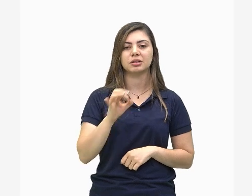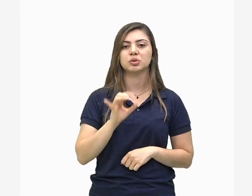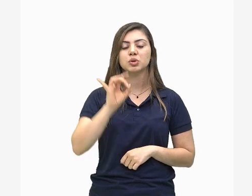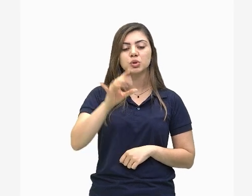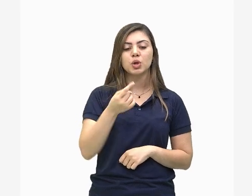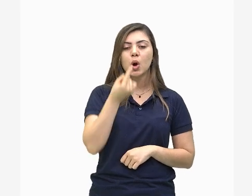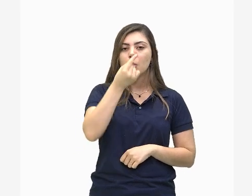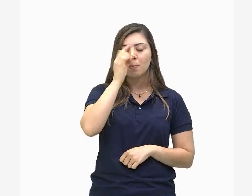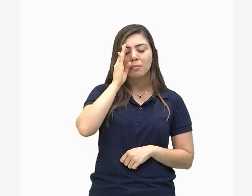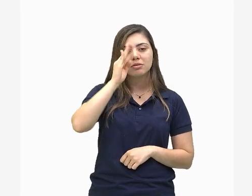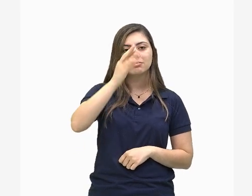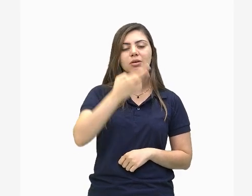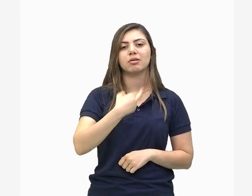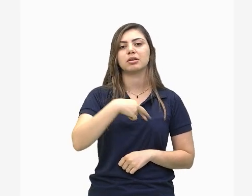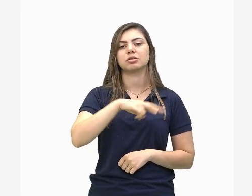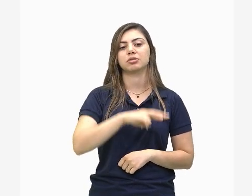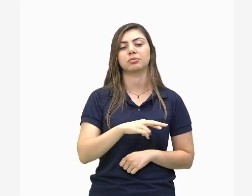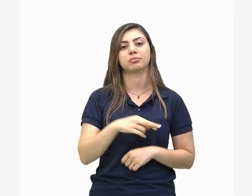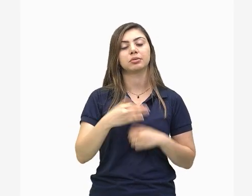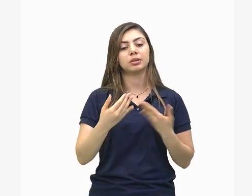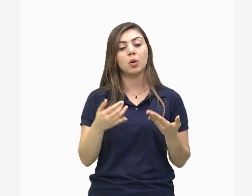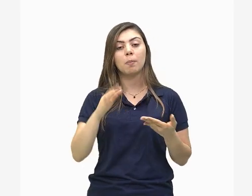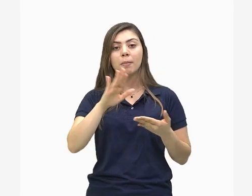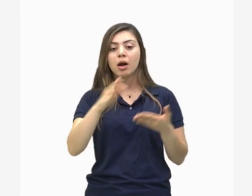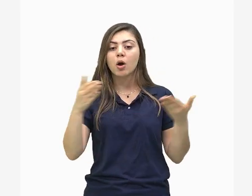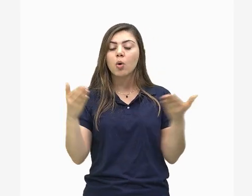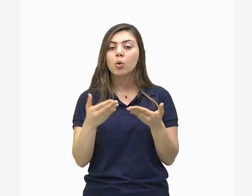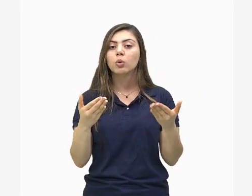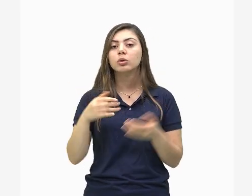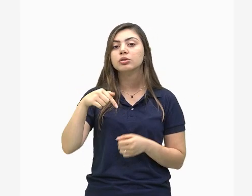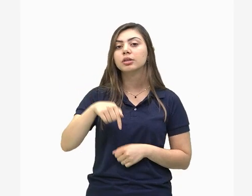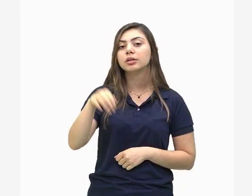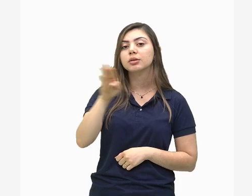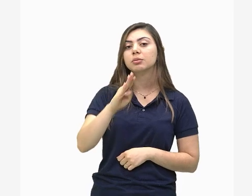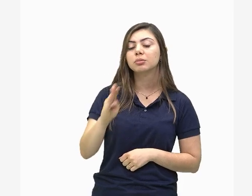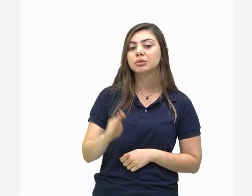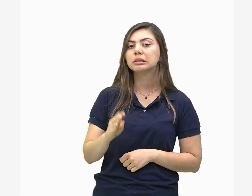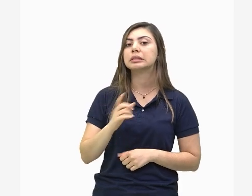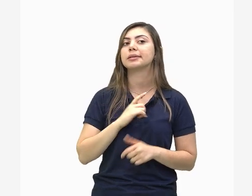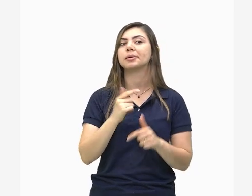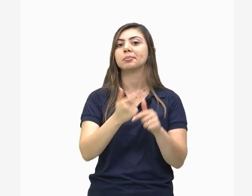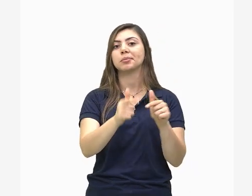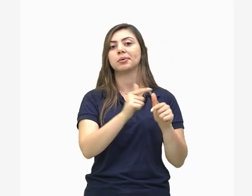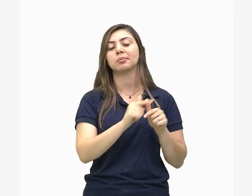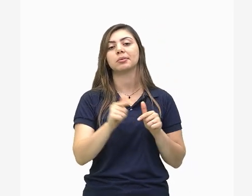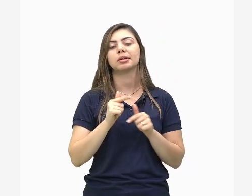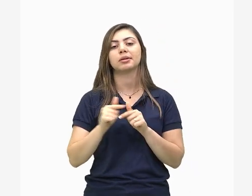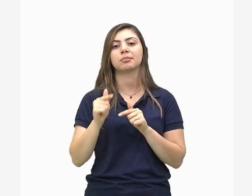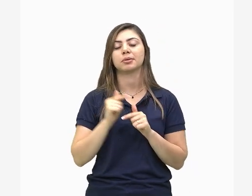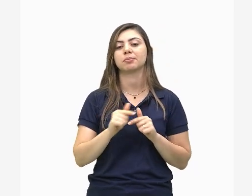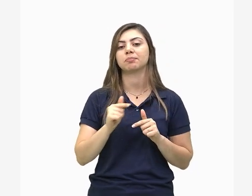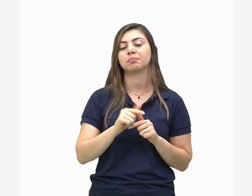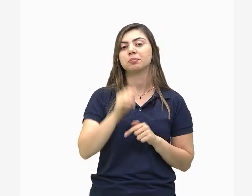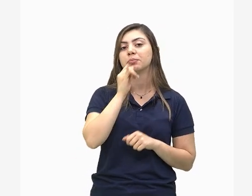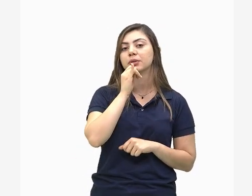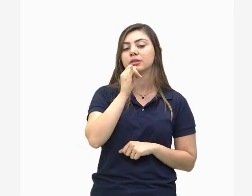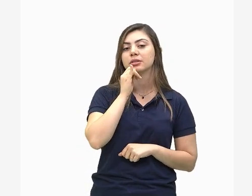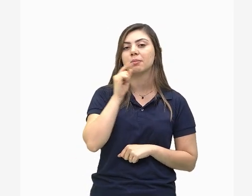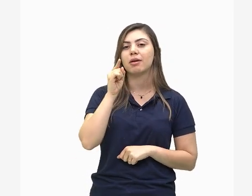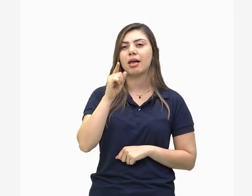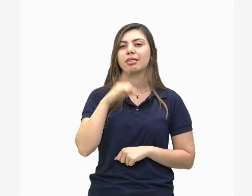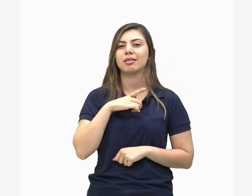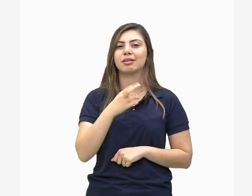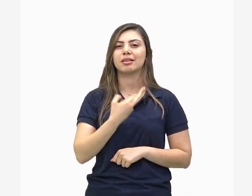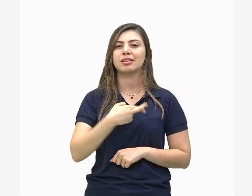devido respeito. Inclusive no Brasil, hoje, nós temos problemas sérios, principalmente com as religiões de matriz